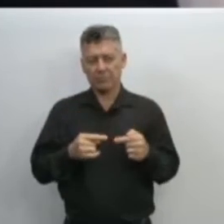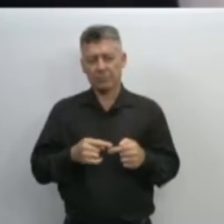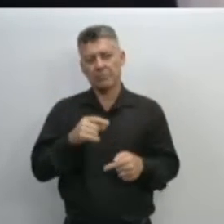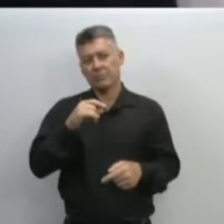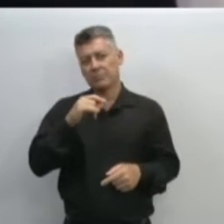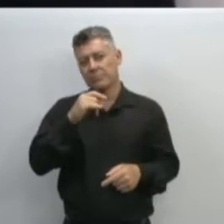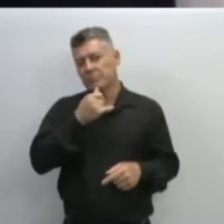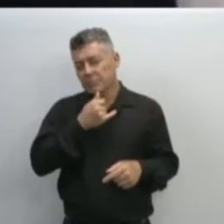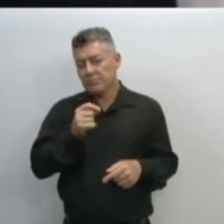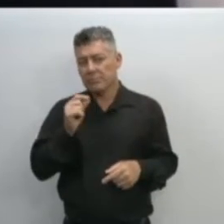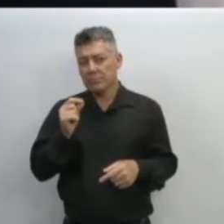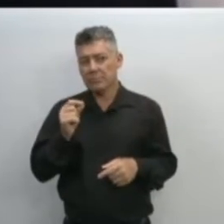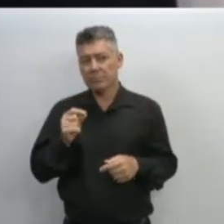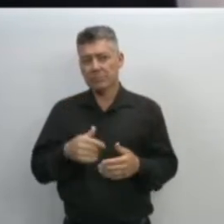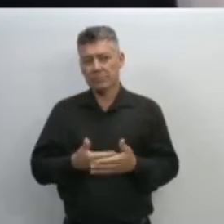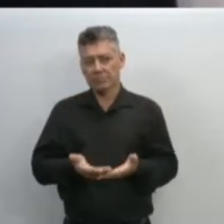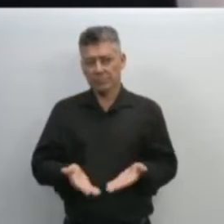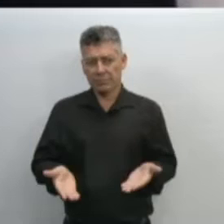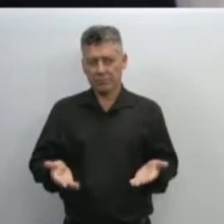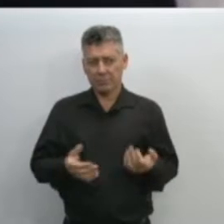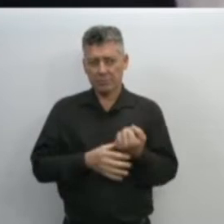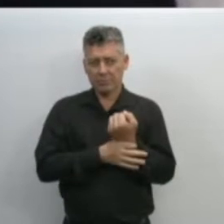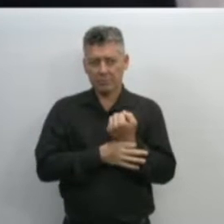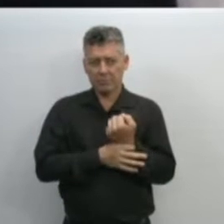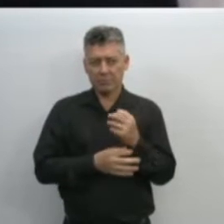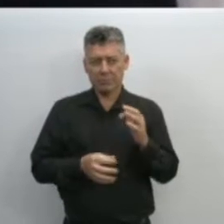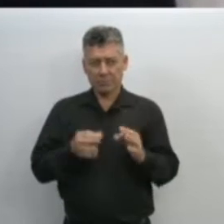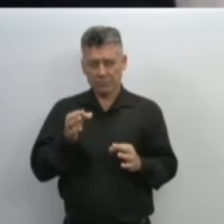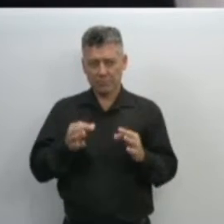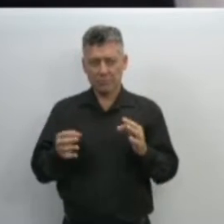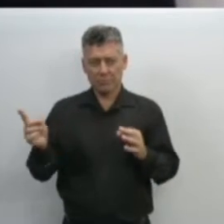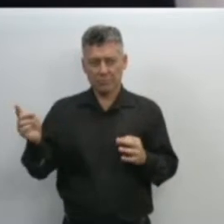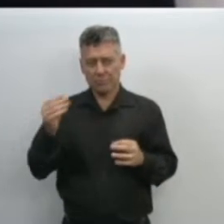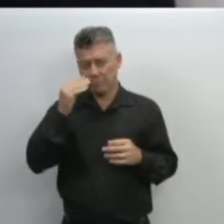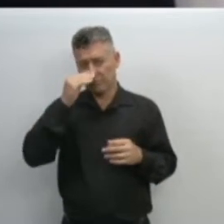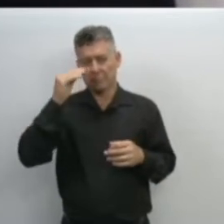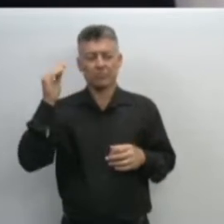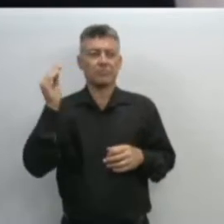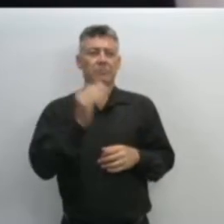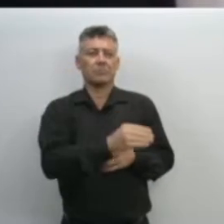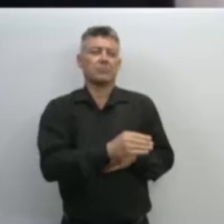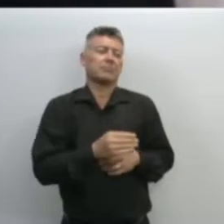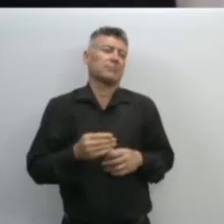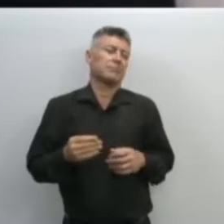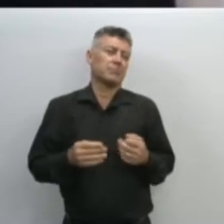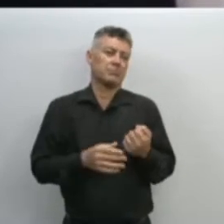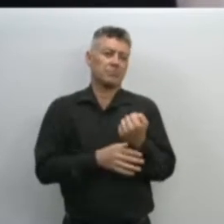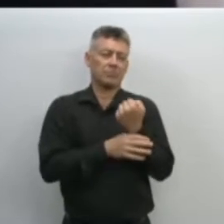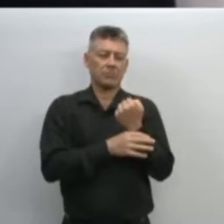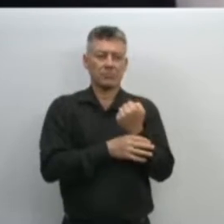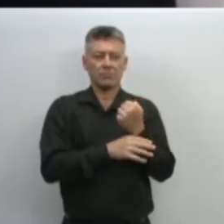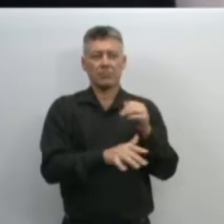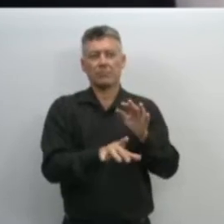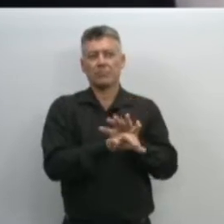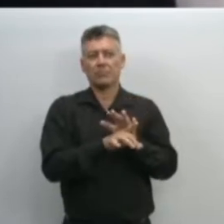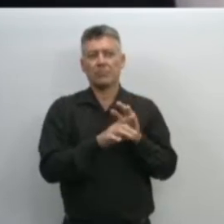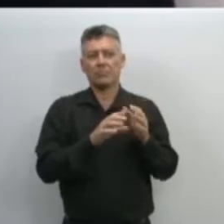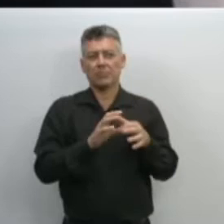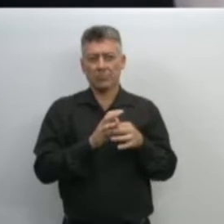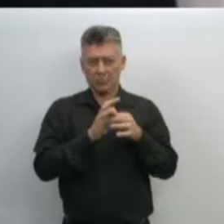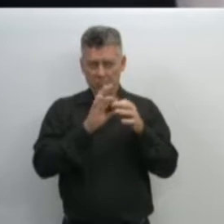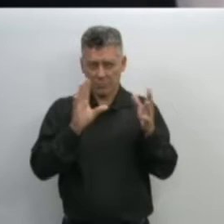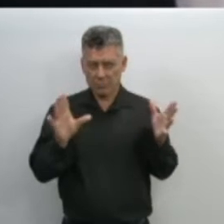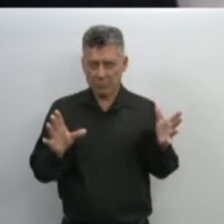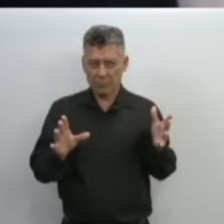triste que um poder, o poder executivo, desconsidere, desrespeite o poder legislativo. Uma democracia